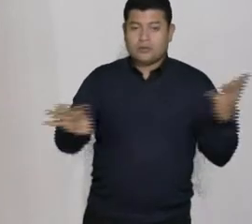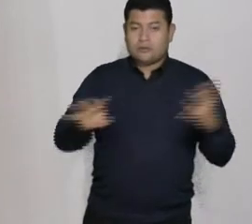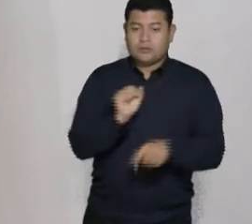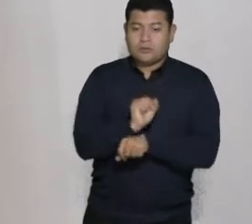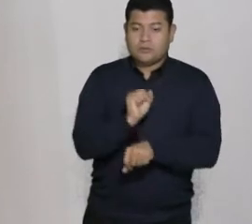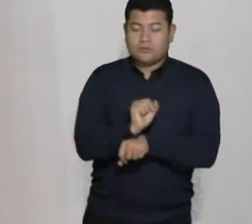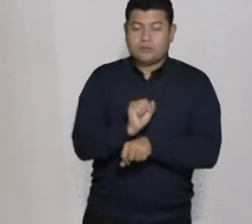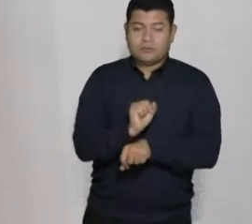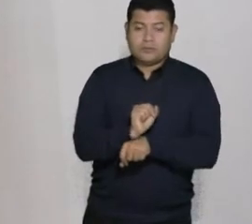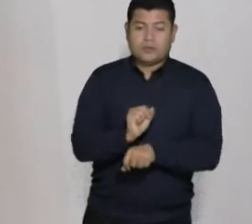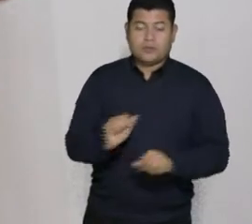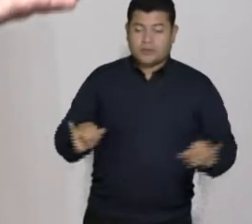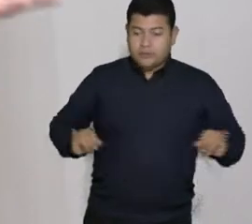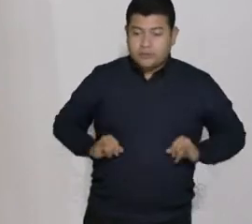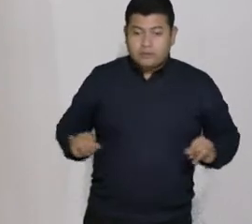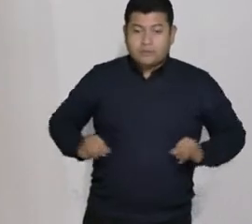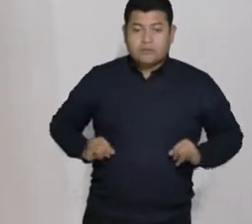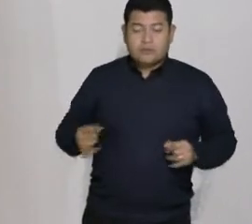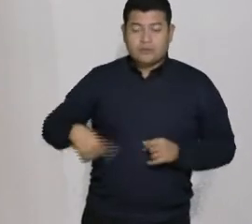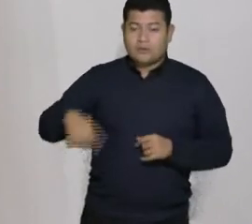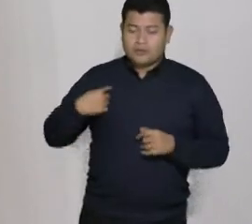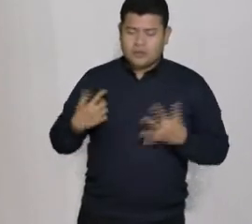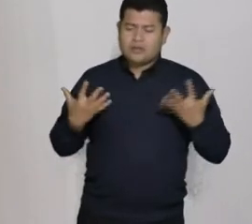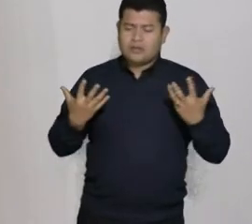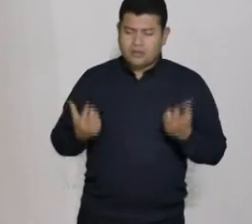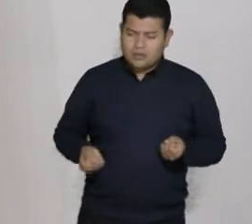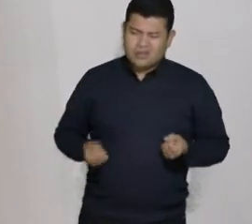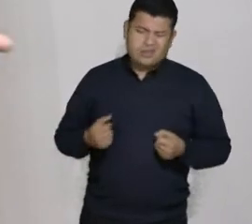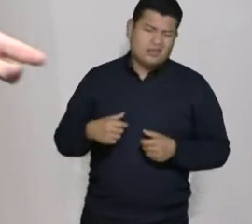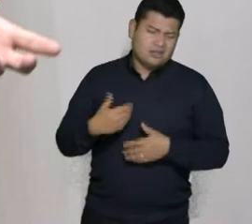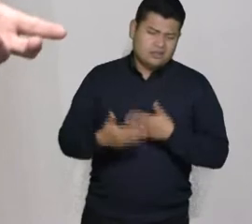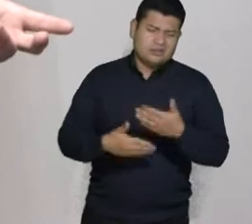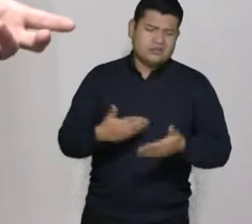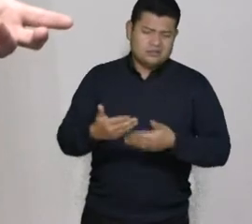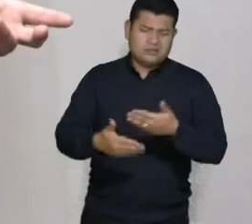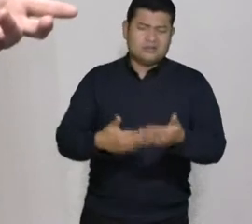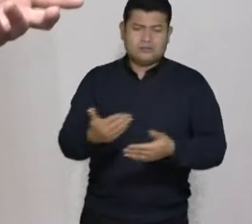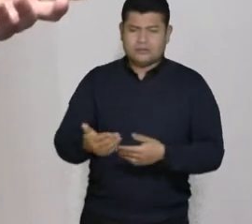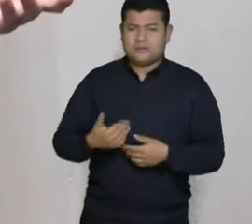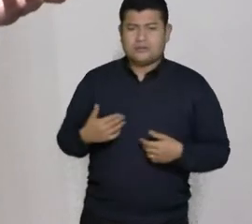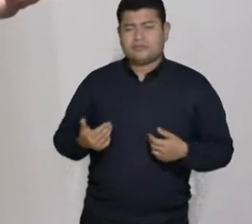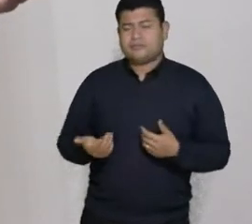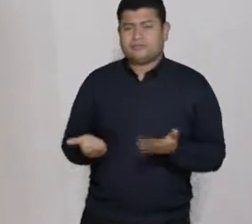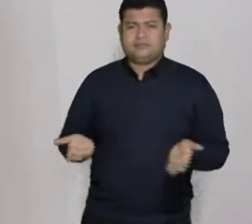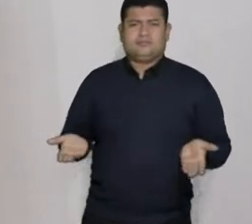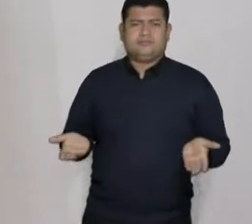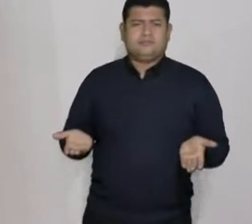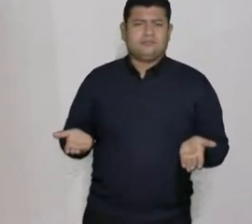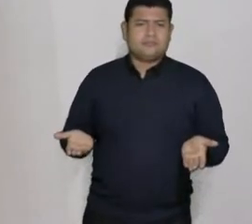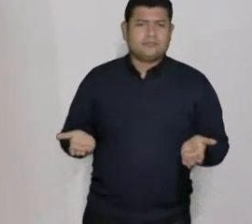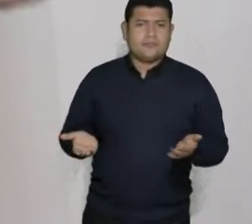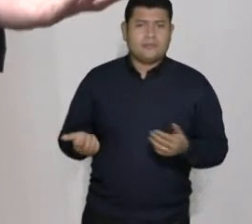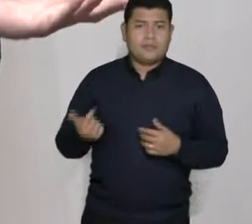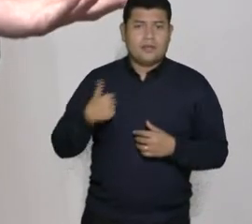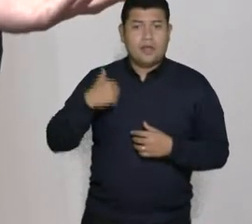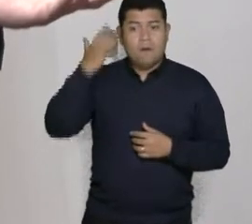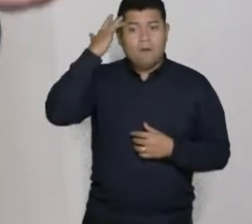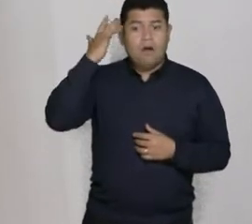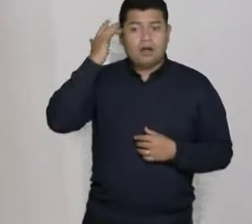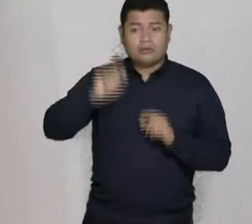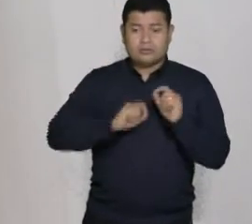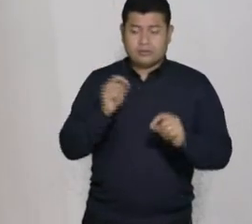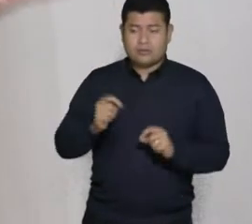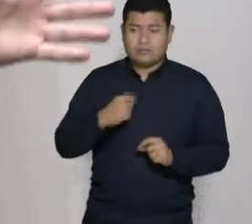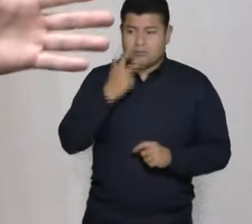a aceitar mas é assim mesmo é assim mesmo faz parte das coisas como são Eu acho que eu sou Alienígena nesse